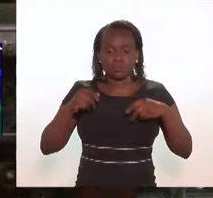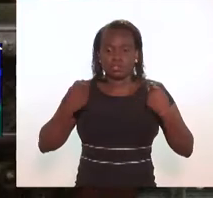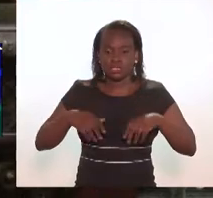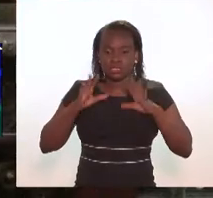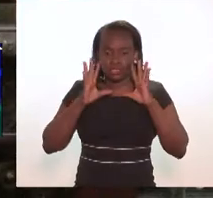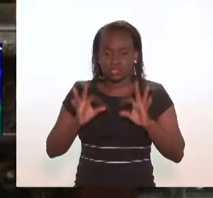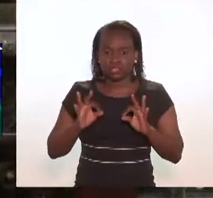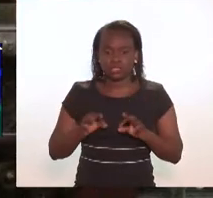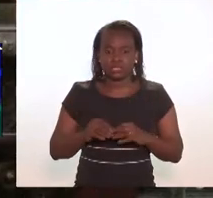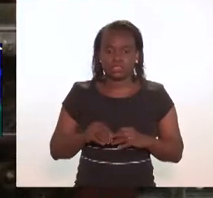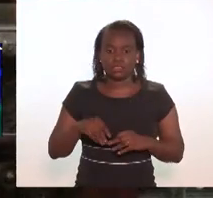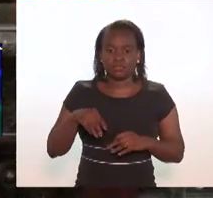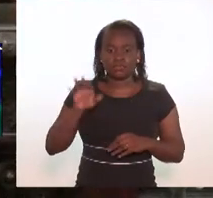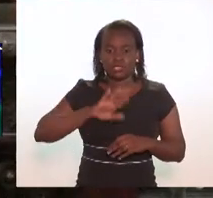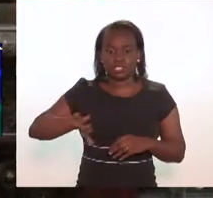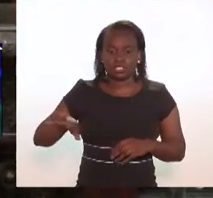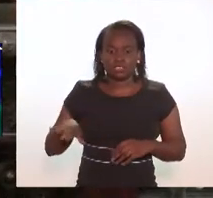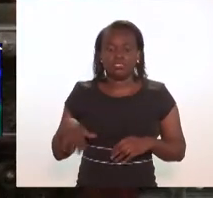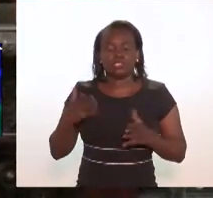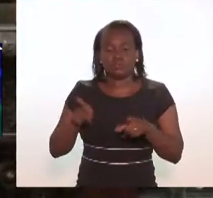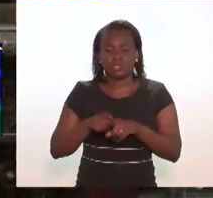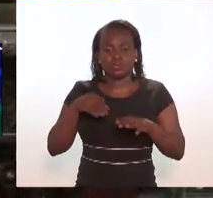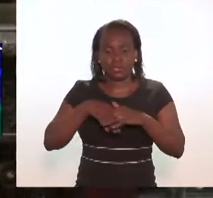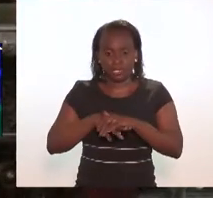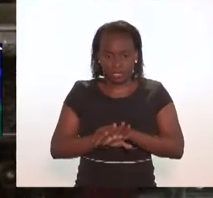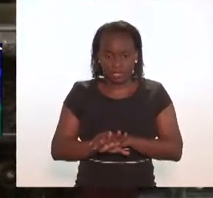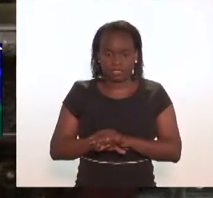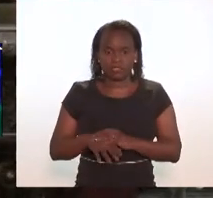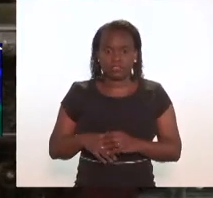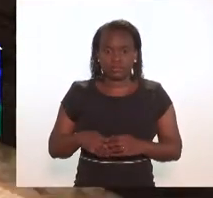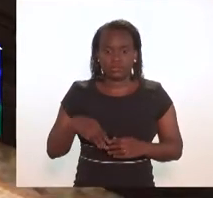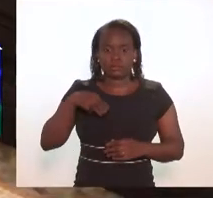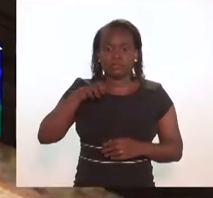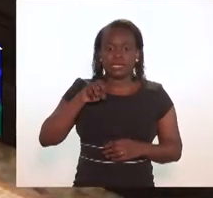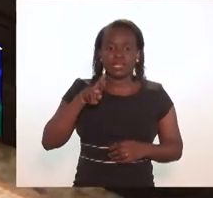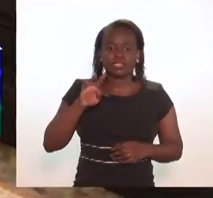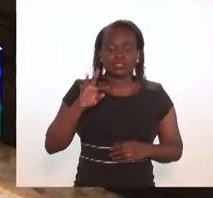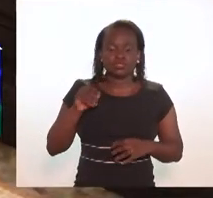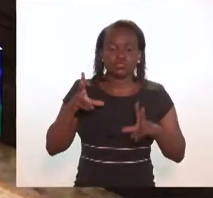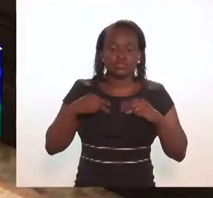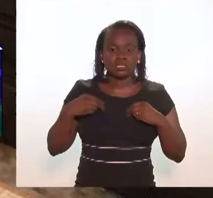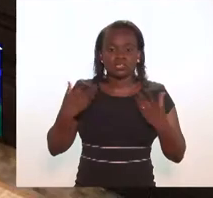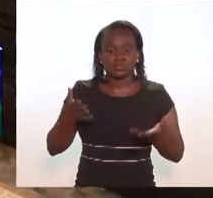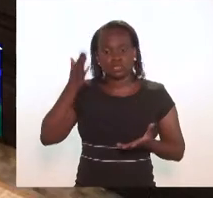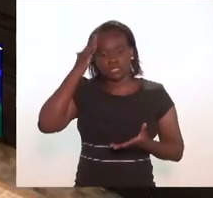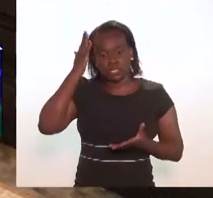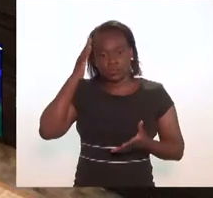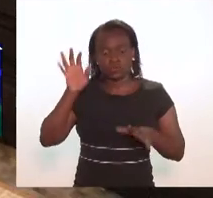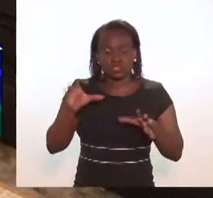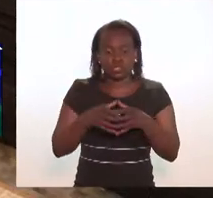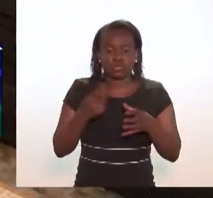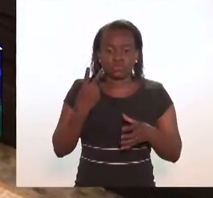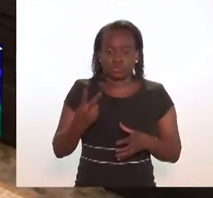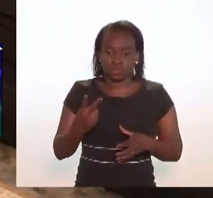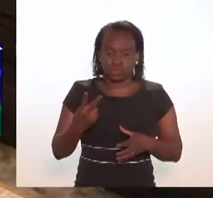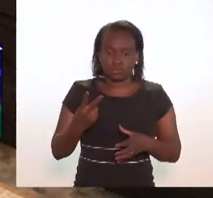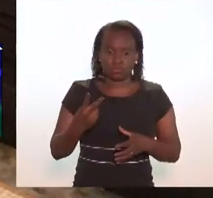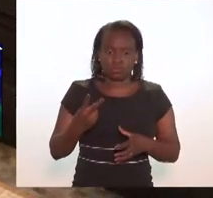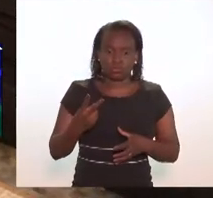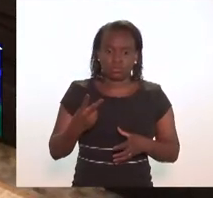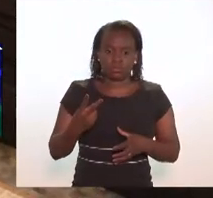serão tidas ao mérito. Rejeitadas e arquivadas definitivamente. Quanto ao mérito, por exemplo, só recebemos